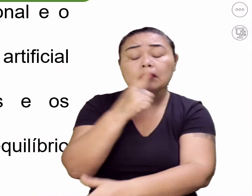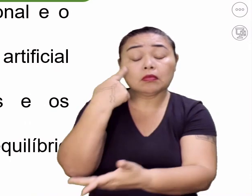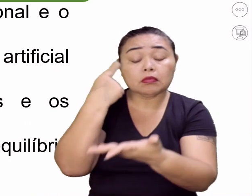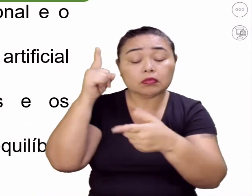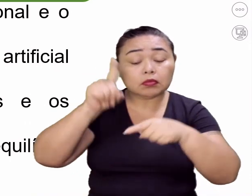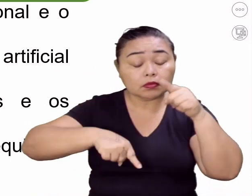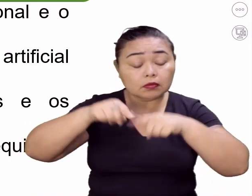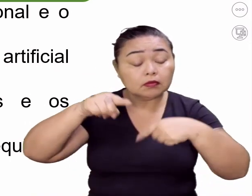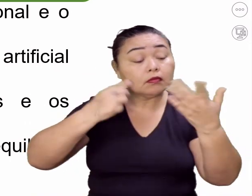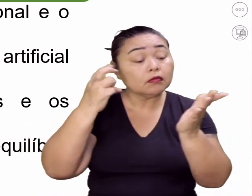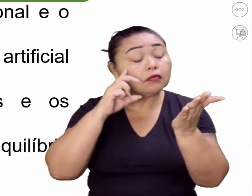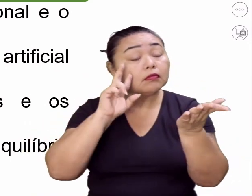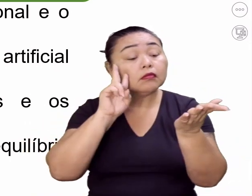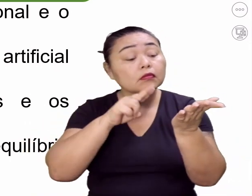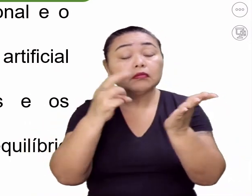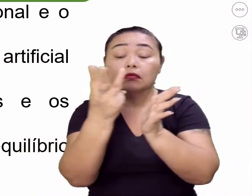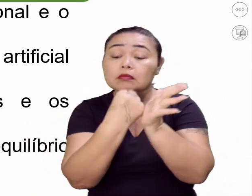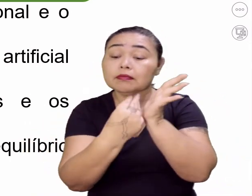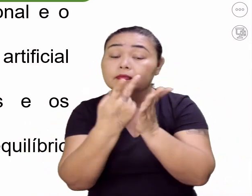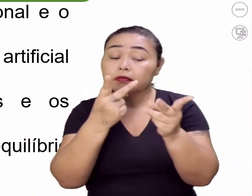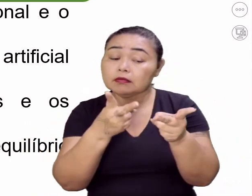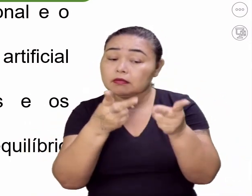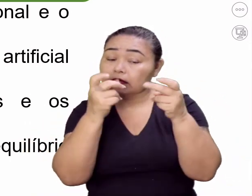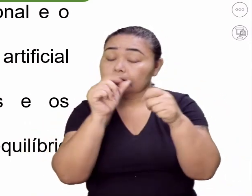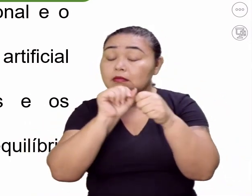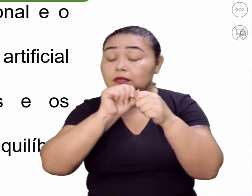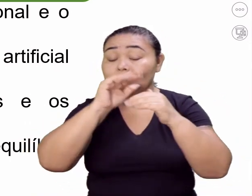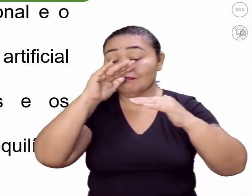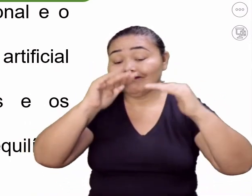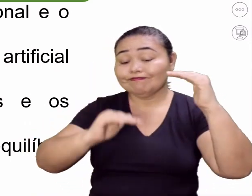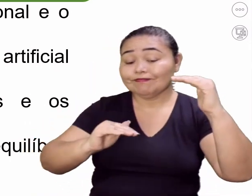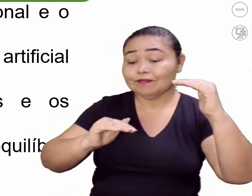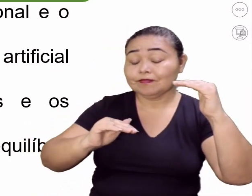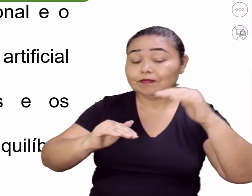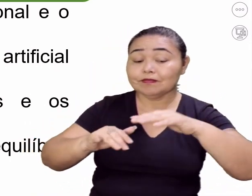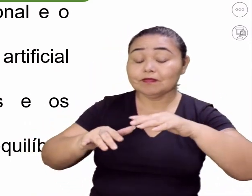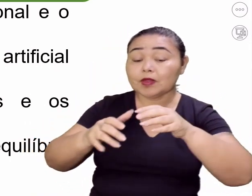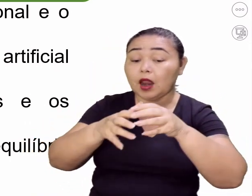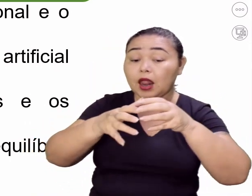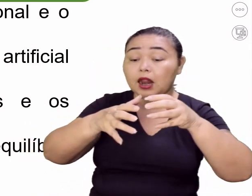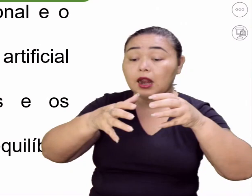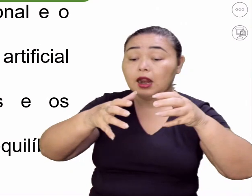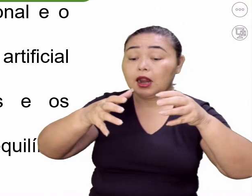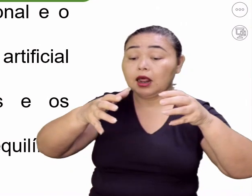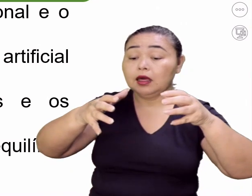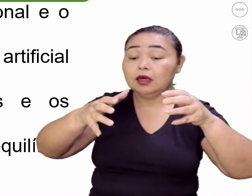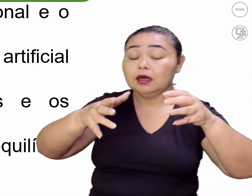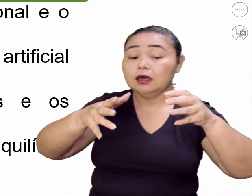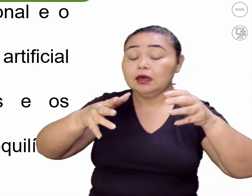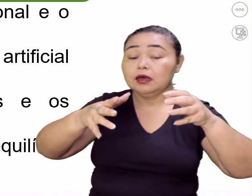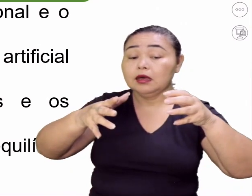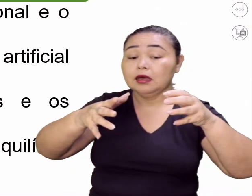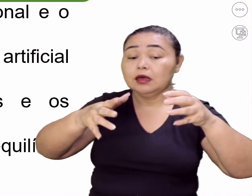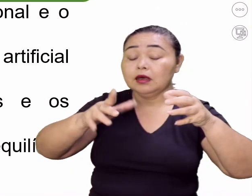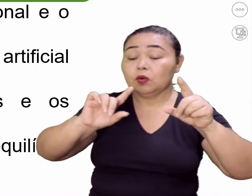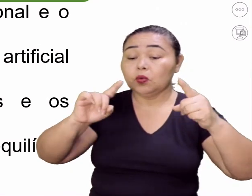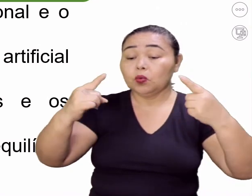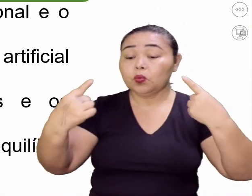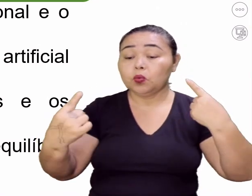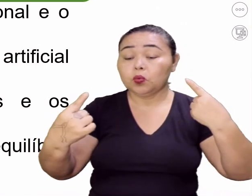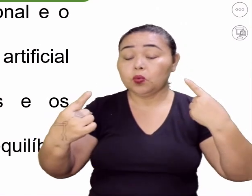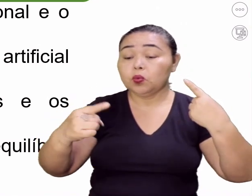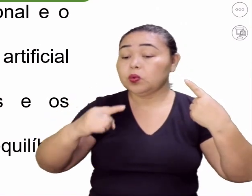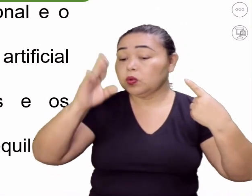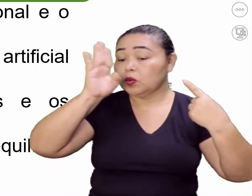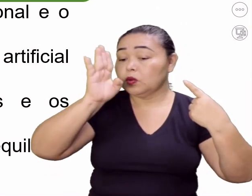viu novamente aquele mapa, ele percebeu que é muito desigual. Enquanto, por exemplo, a gente pode falar que o contraste maior